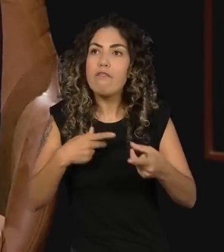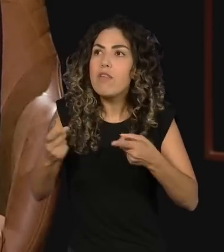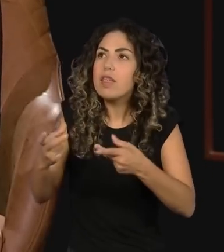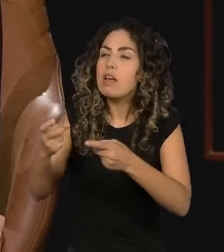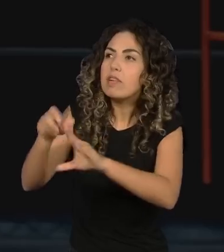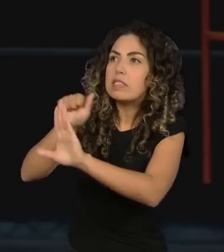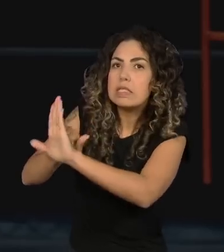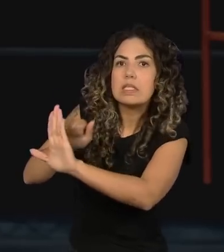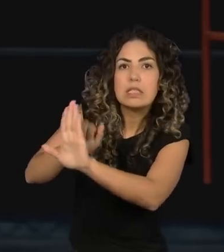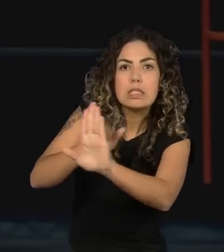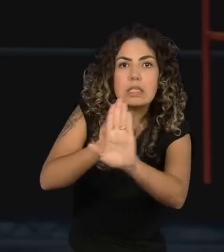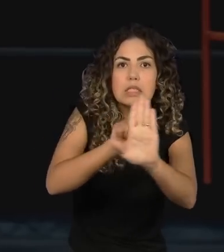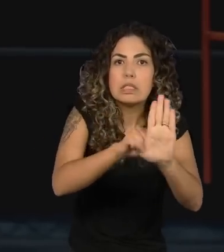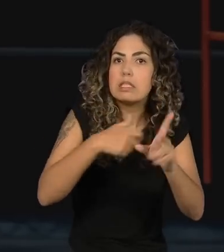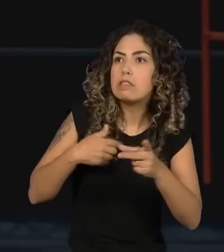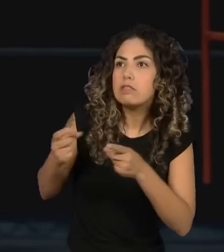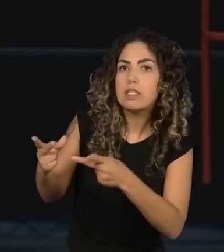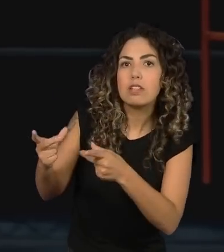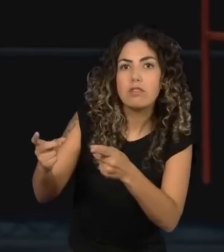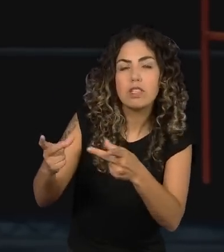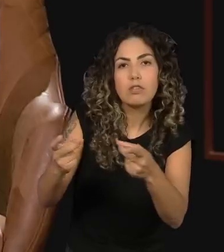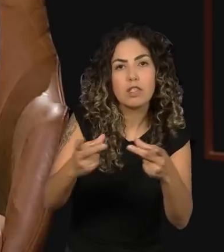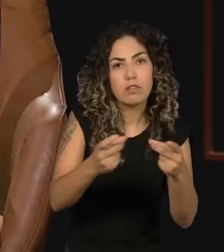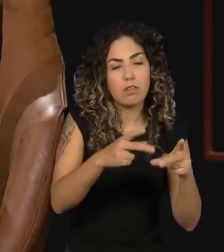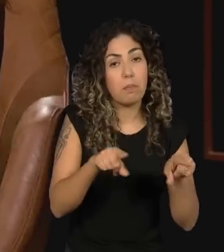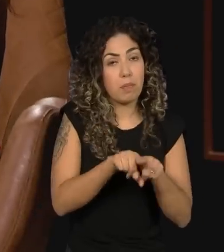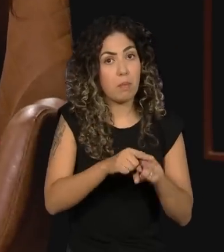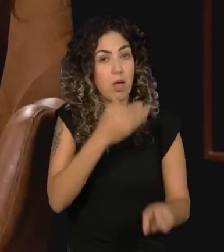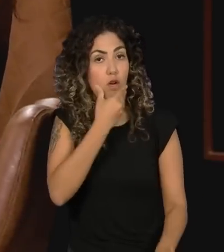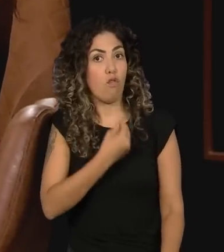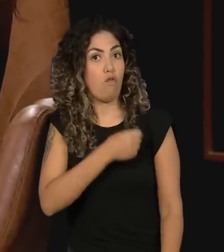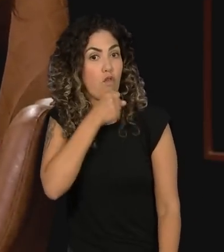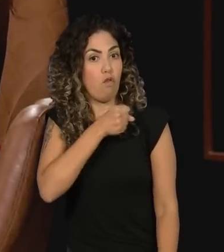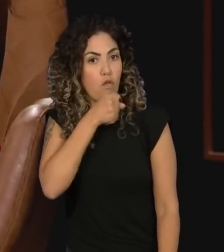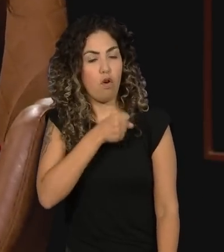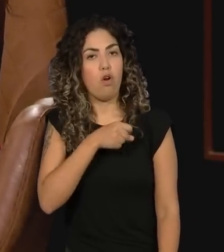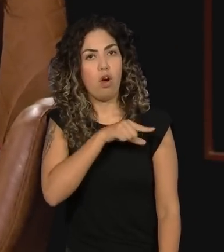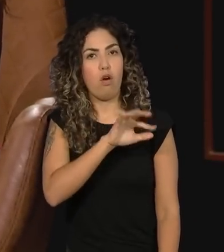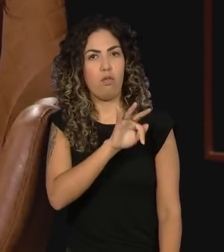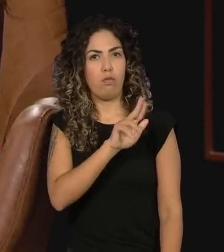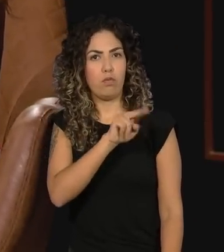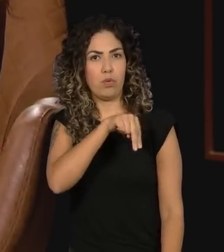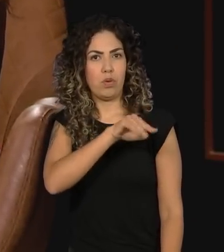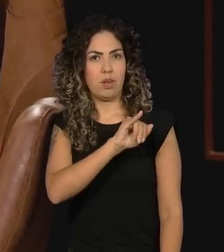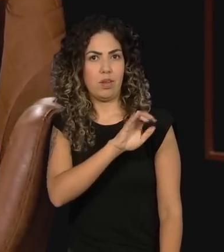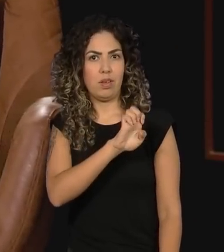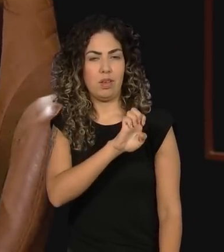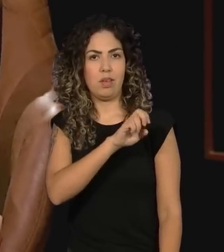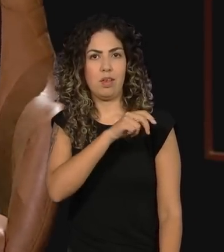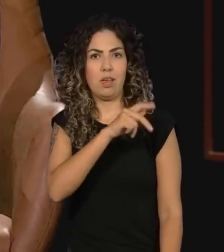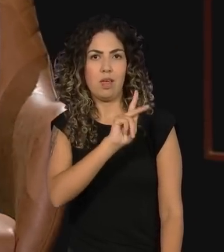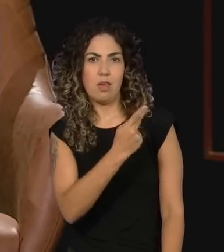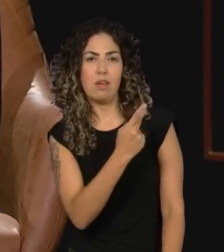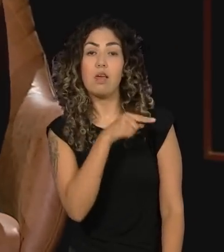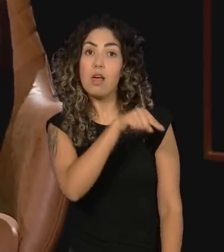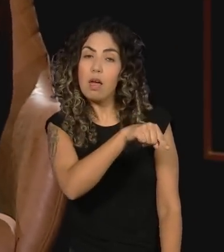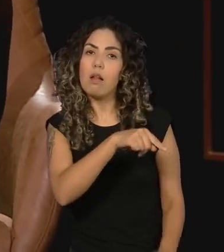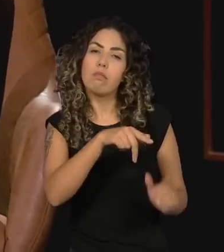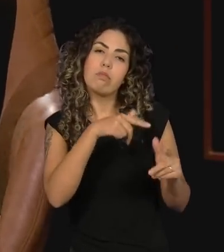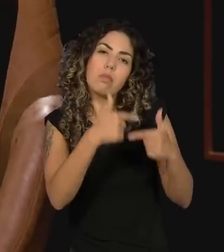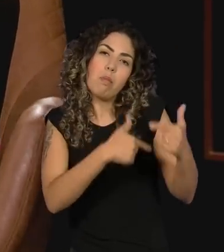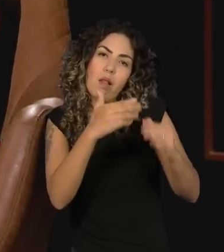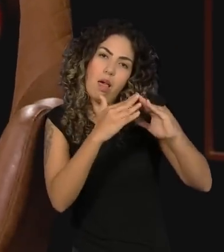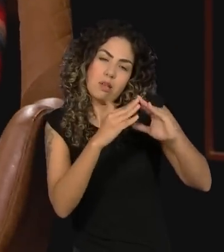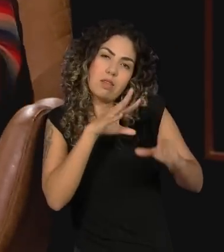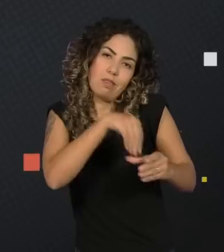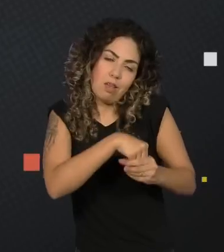avó Fanny era dona de casa. Foram pessoas assim muito importantes para mim e que fizeram parte assim